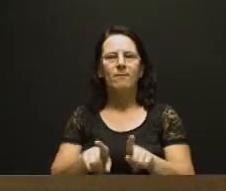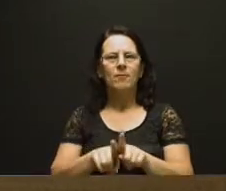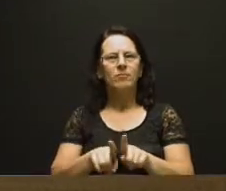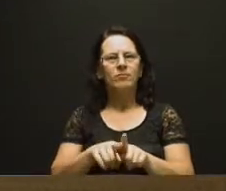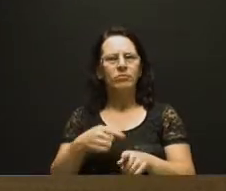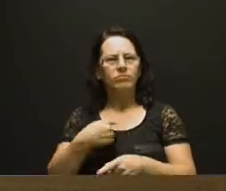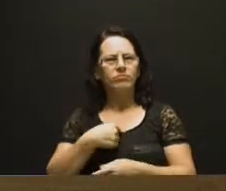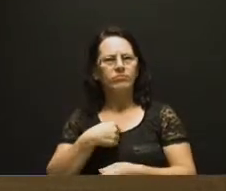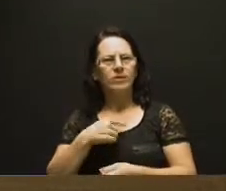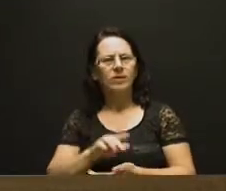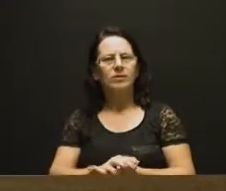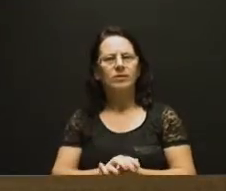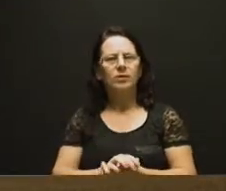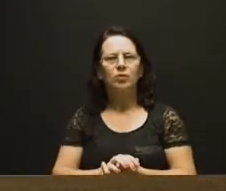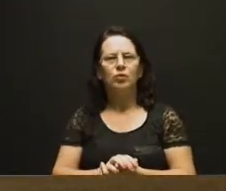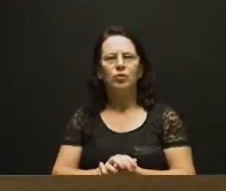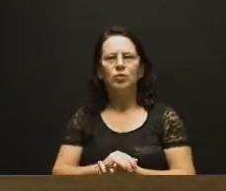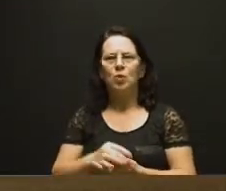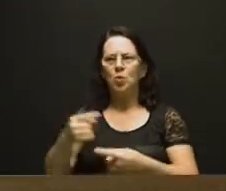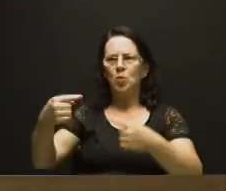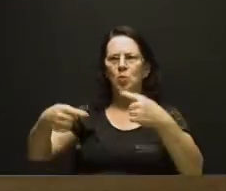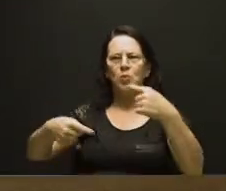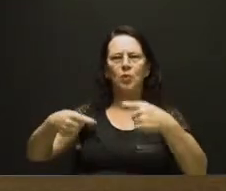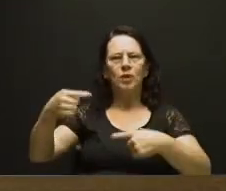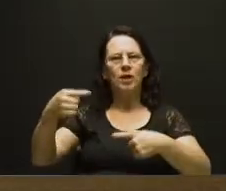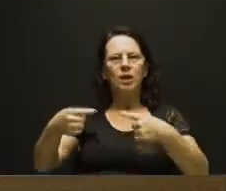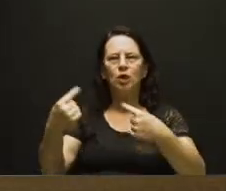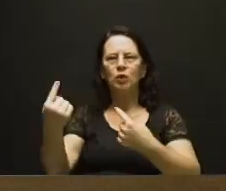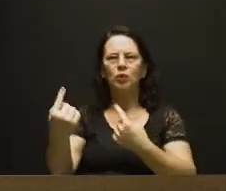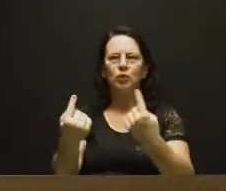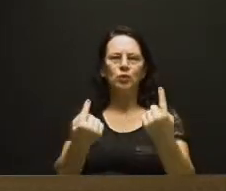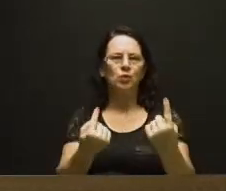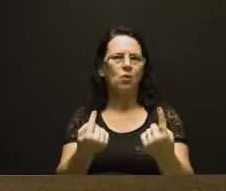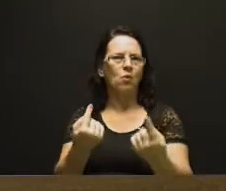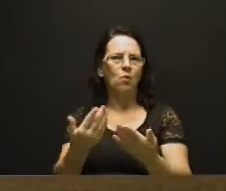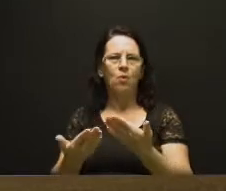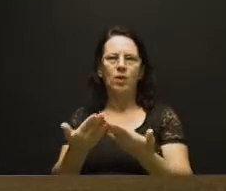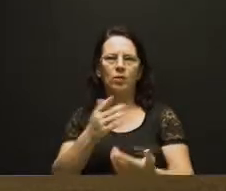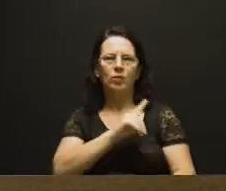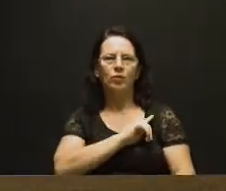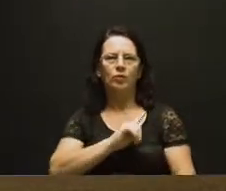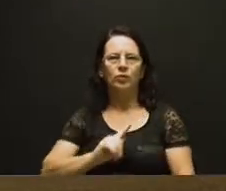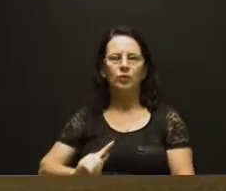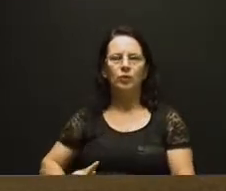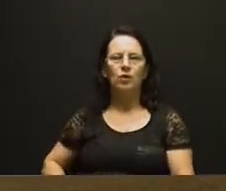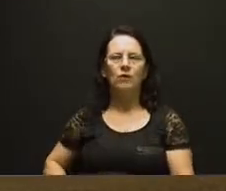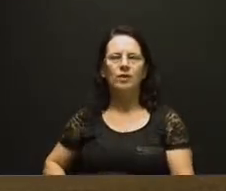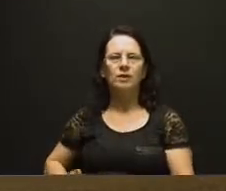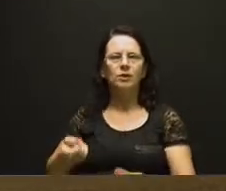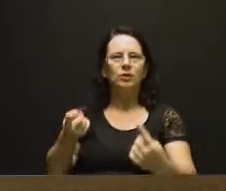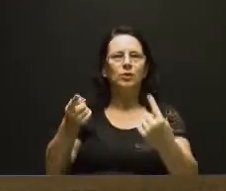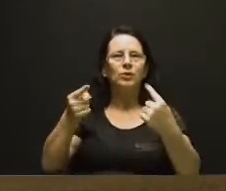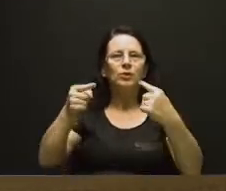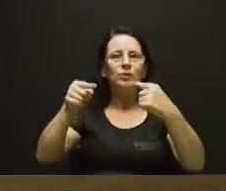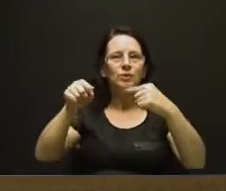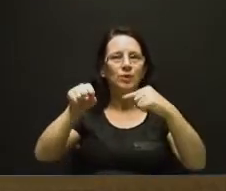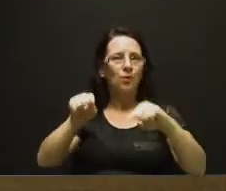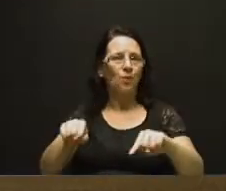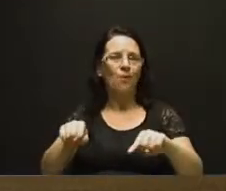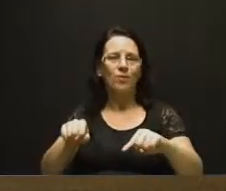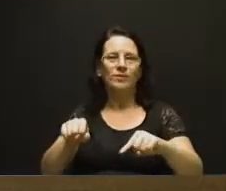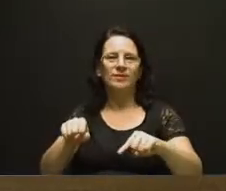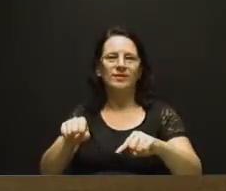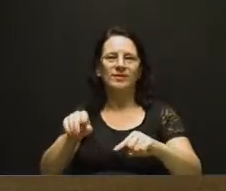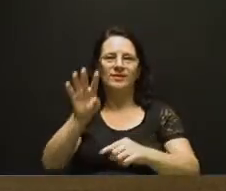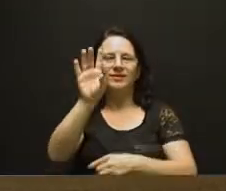um parlamentar ou agente político qualquer um governante ser contra essa causa tão nobre